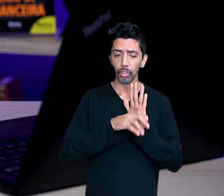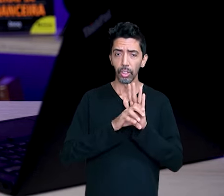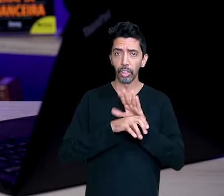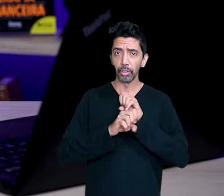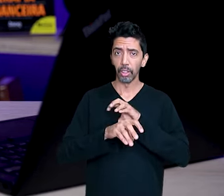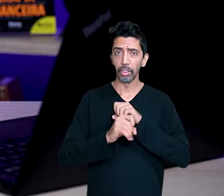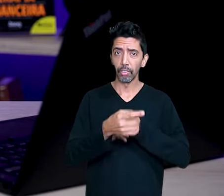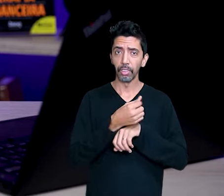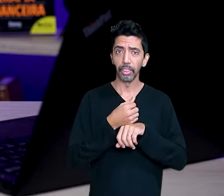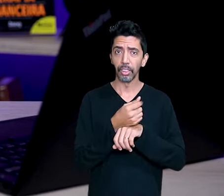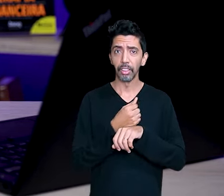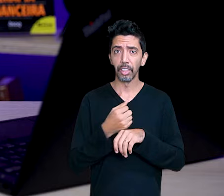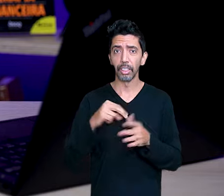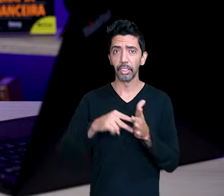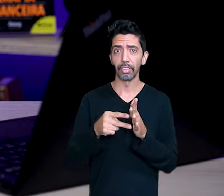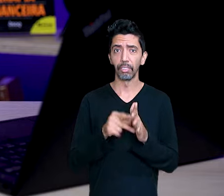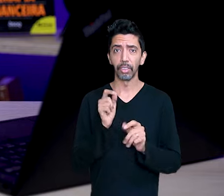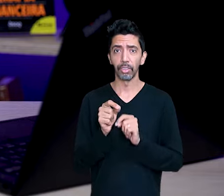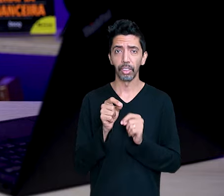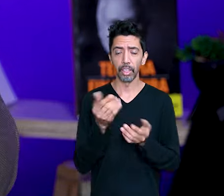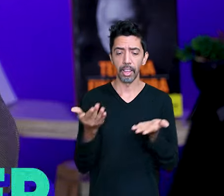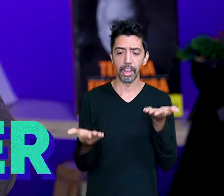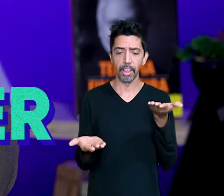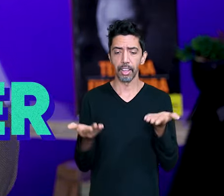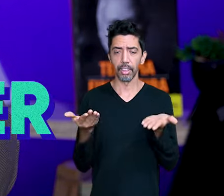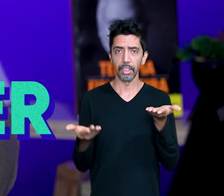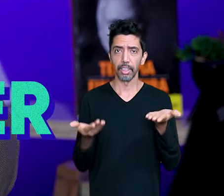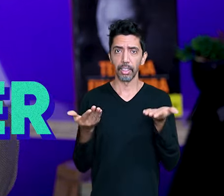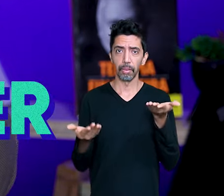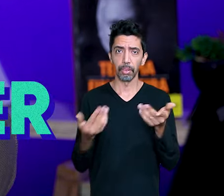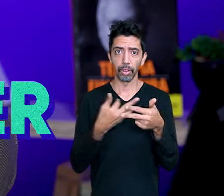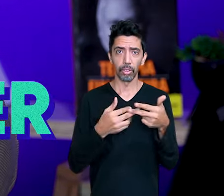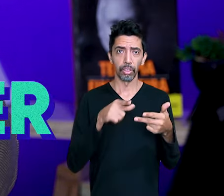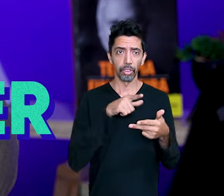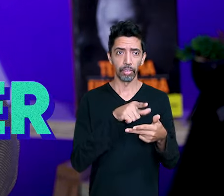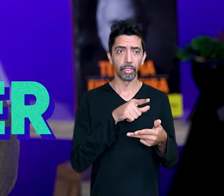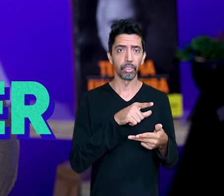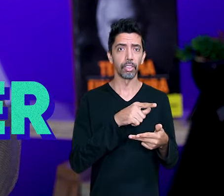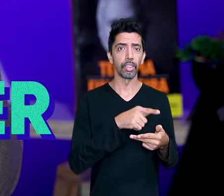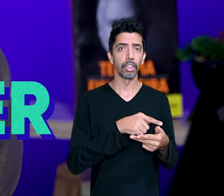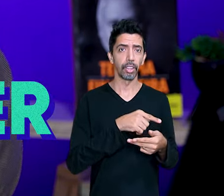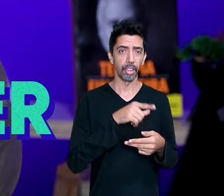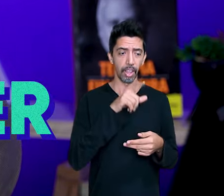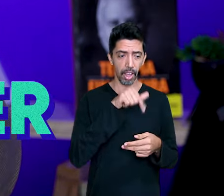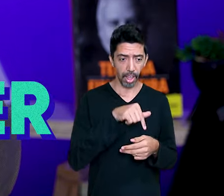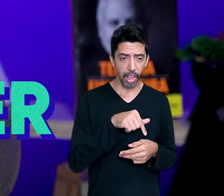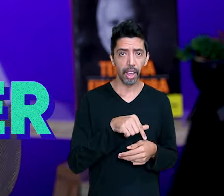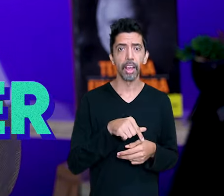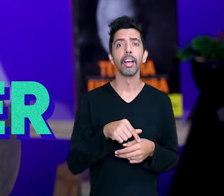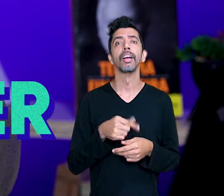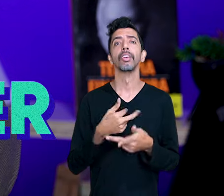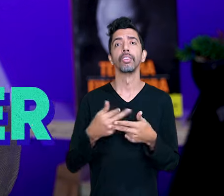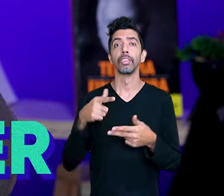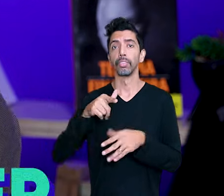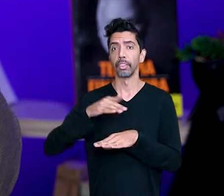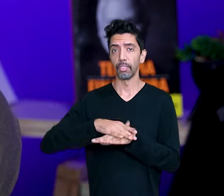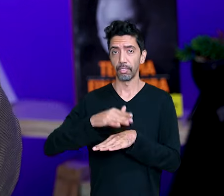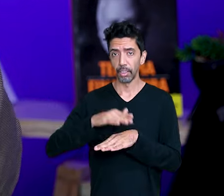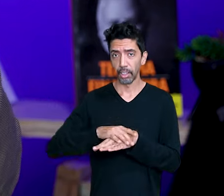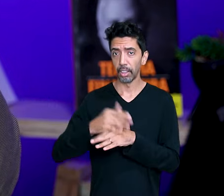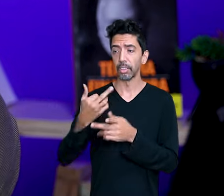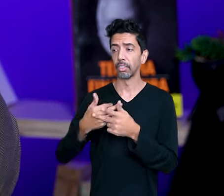entre o equilíbrio do ser, fazer e o ter. Esse ser e